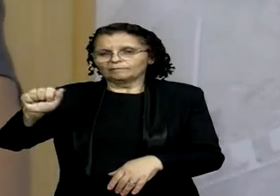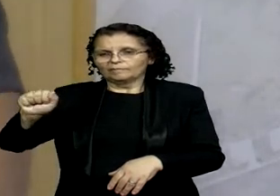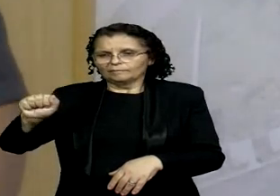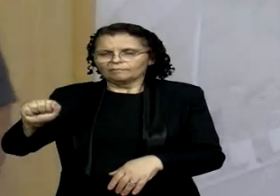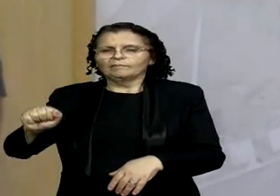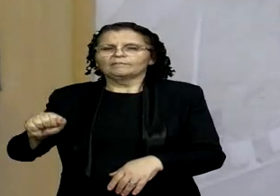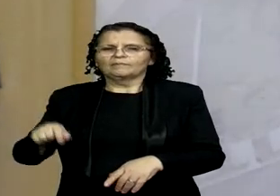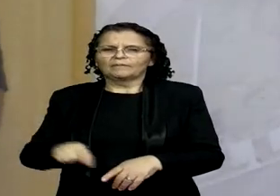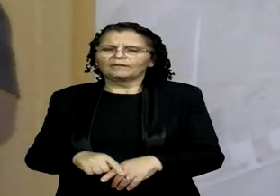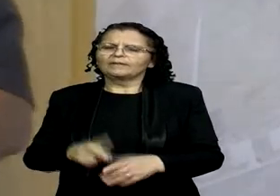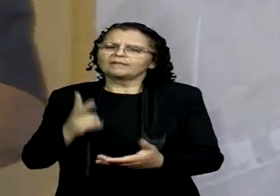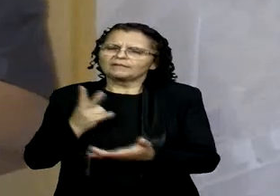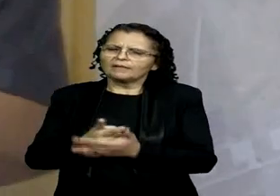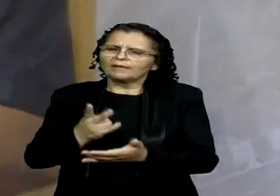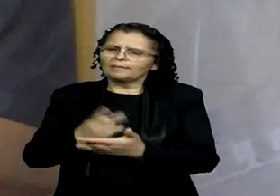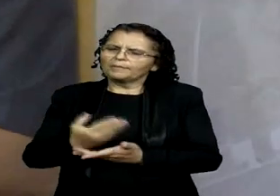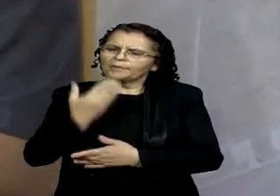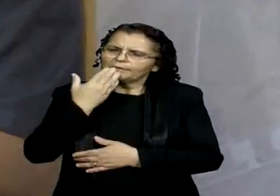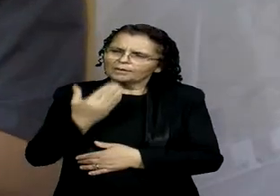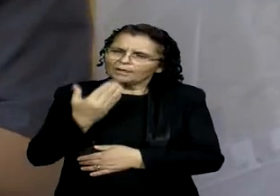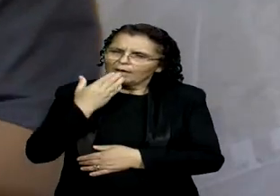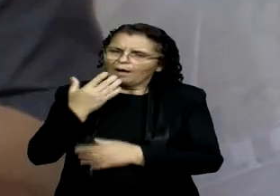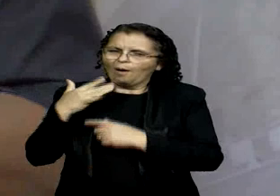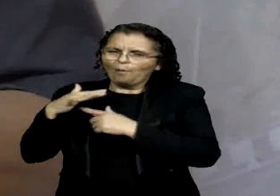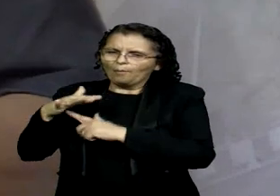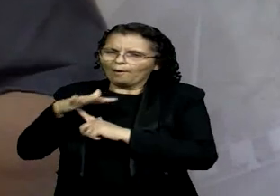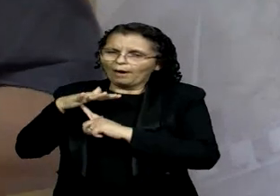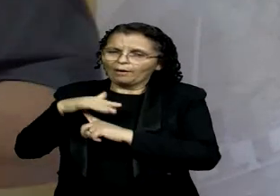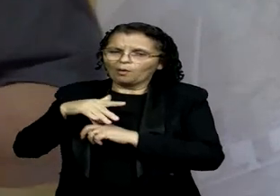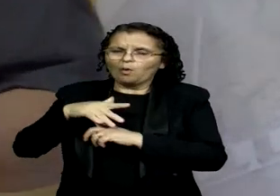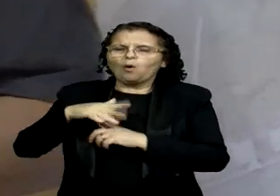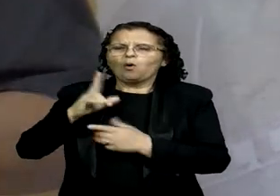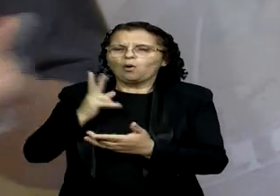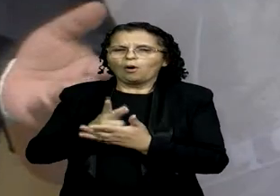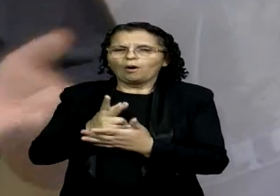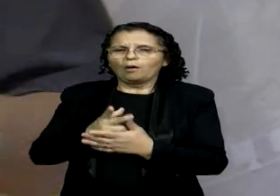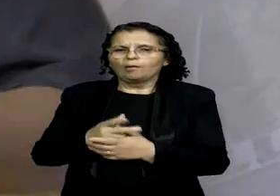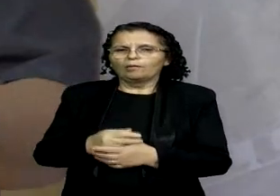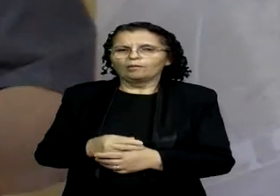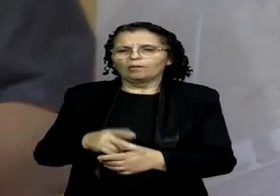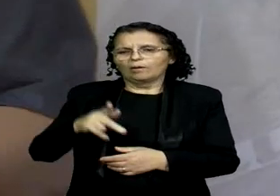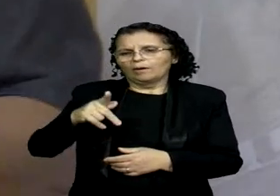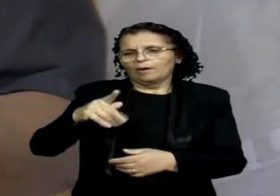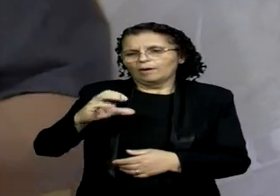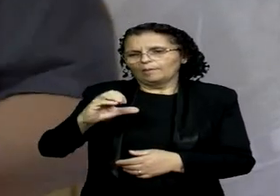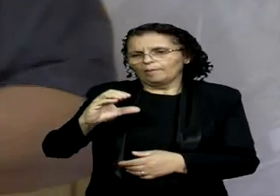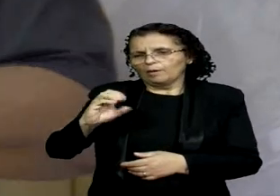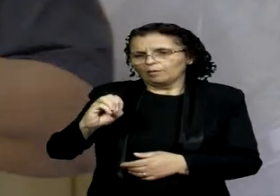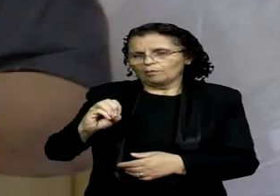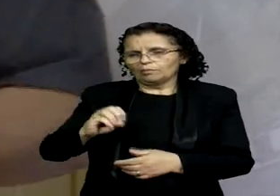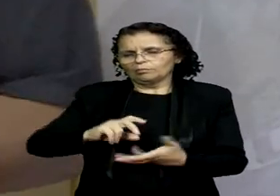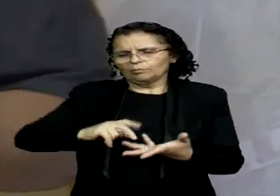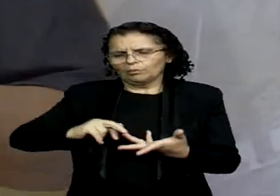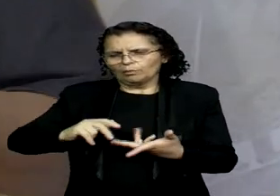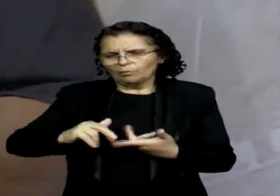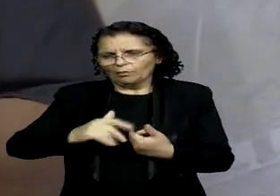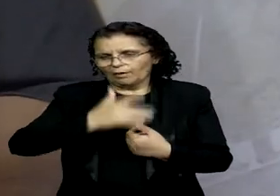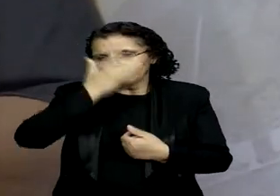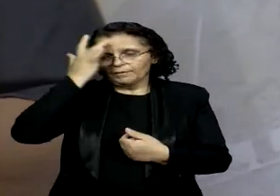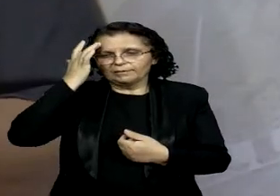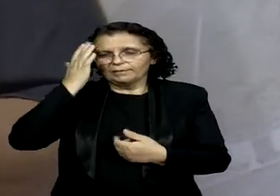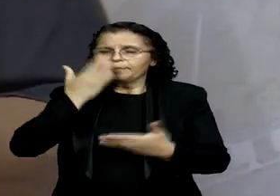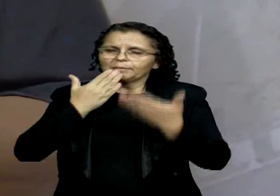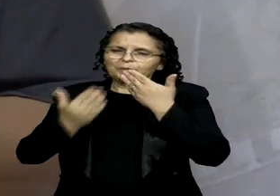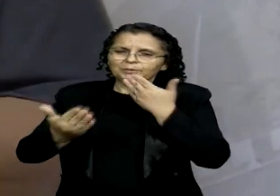saúde. Falava sempre a respeito disso também. E outros que sempre falou, seu Paco, que já foi embora. E várias pessoas